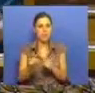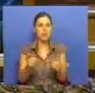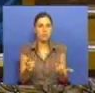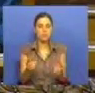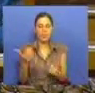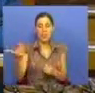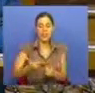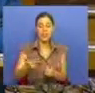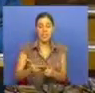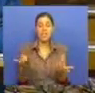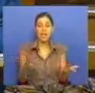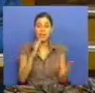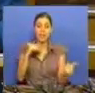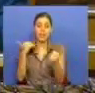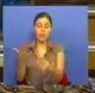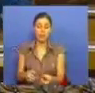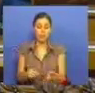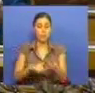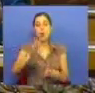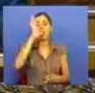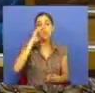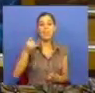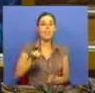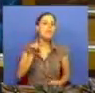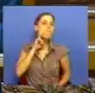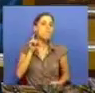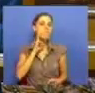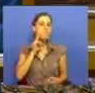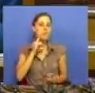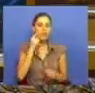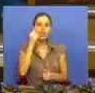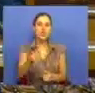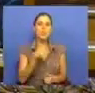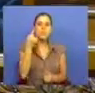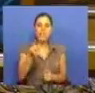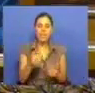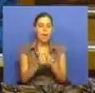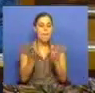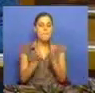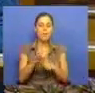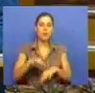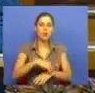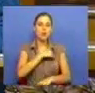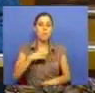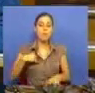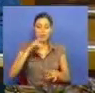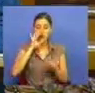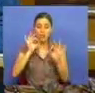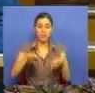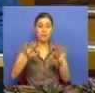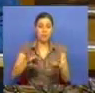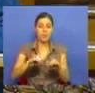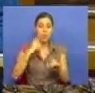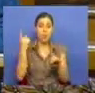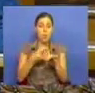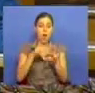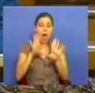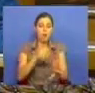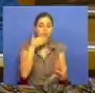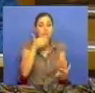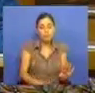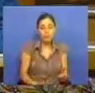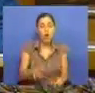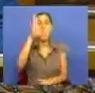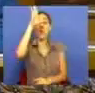prescindirem desse direito que lhes está atribuído. O Governo devia assegurar uma vaga de especialidade para todos os médicos que concluem o ano comum do internato. O